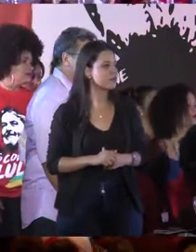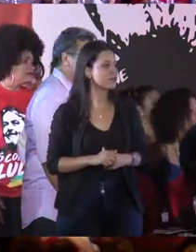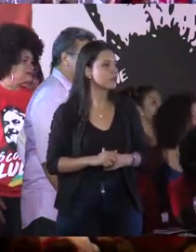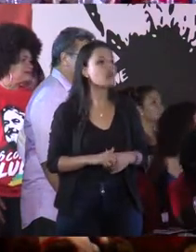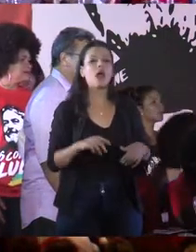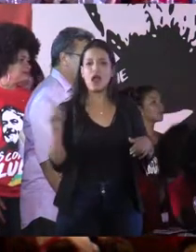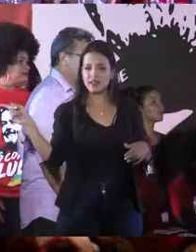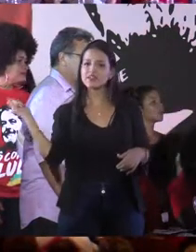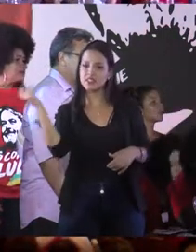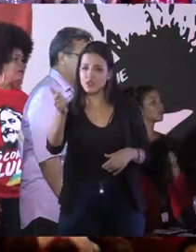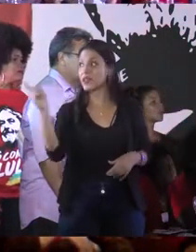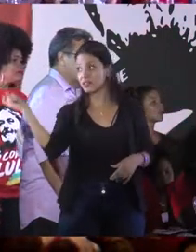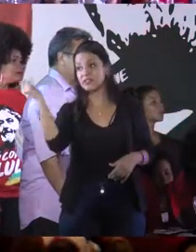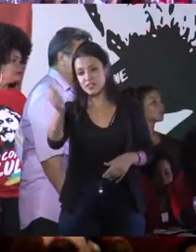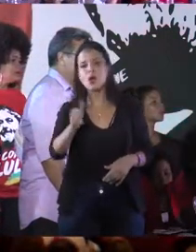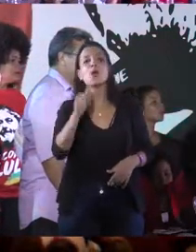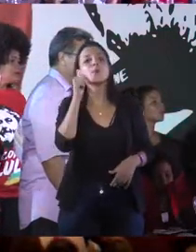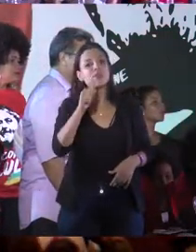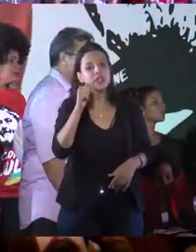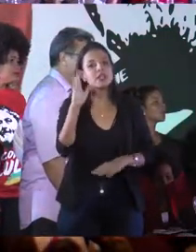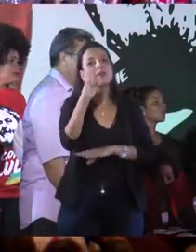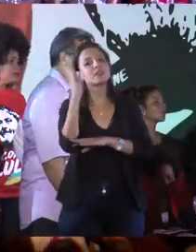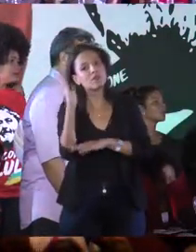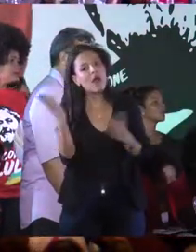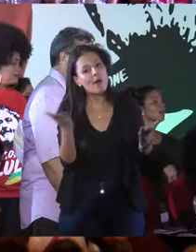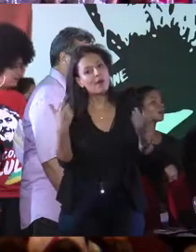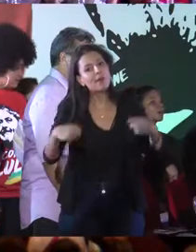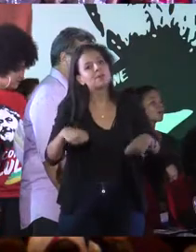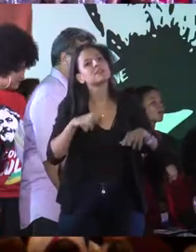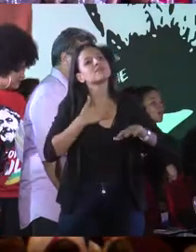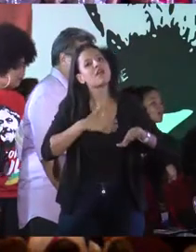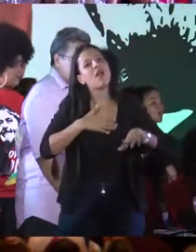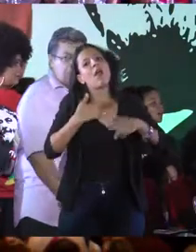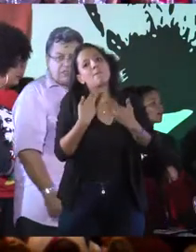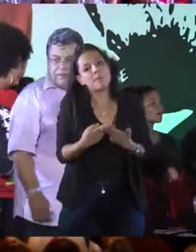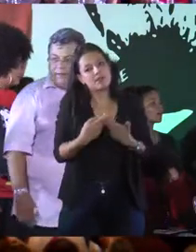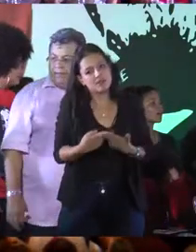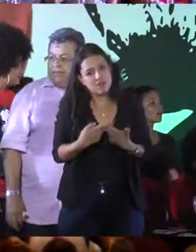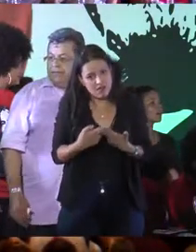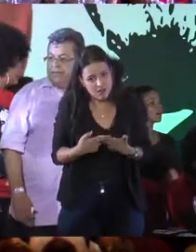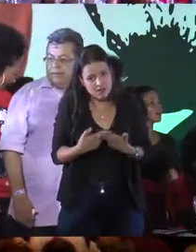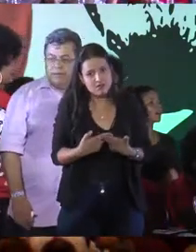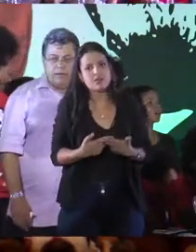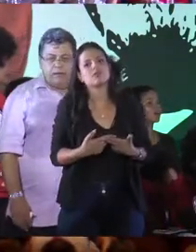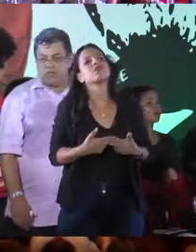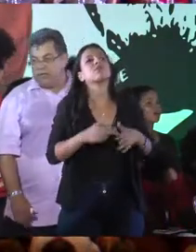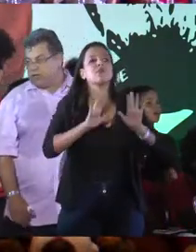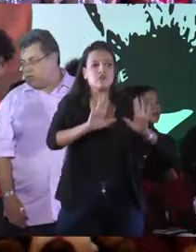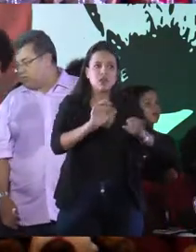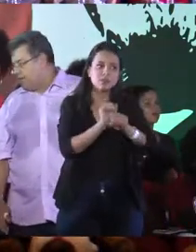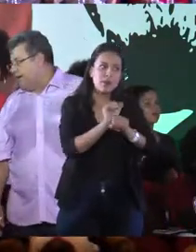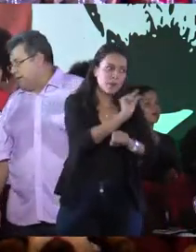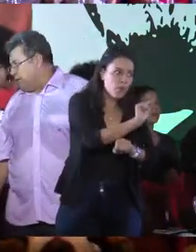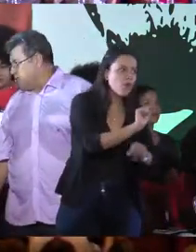que está passando mal, precisamos de paciência nesses momentos, para daqui a pouco a gente continuar com a nossa fala do